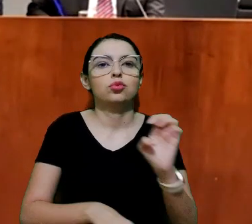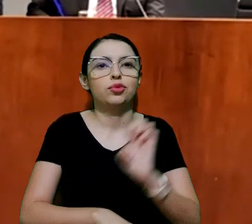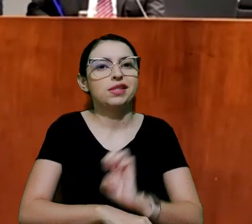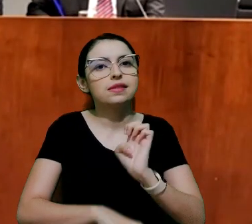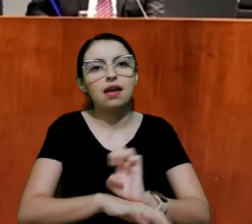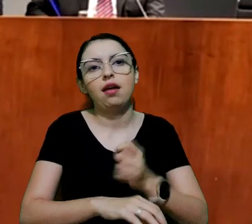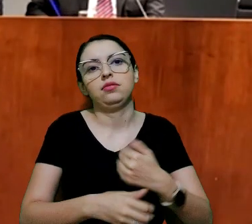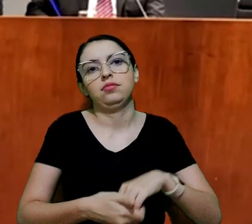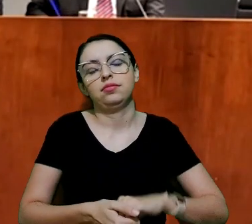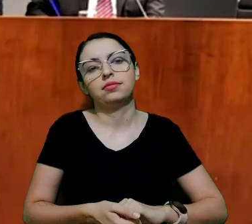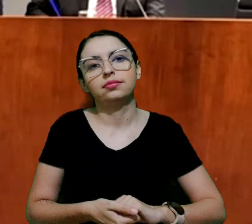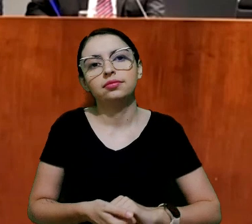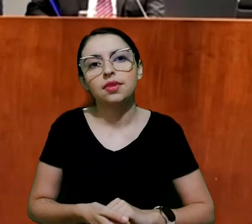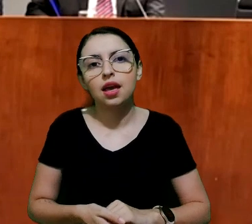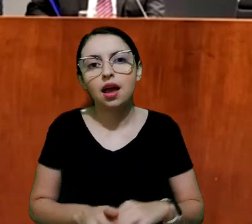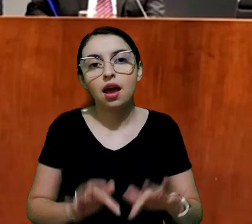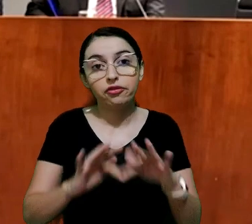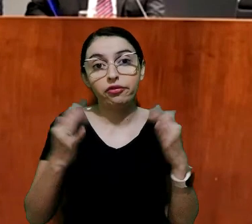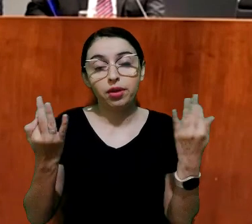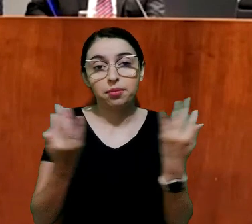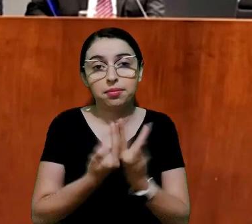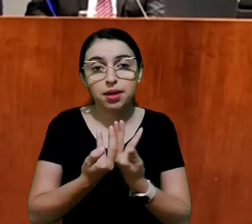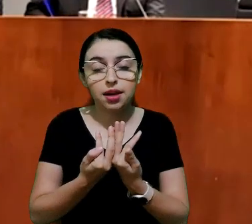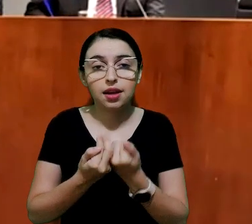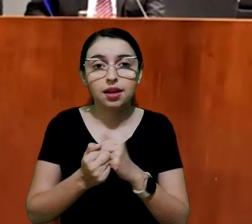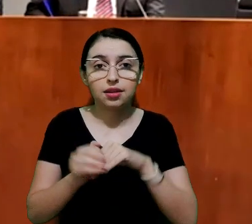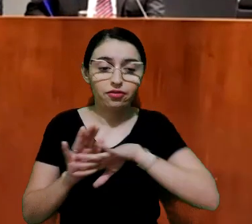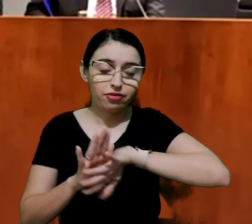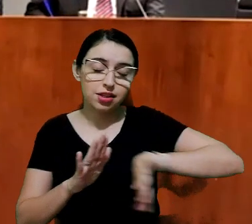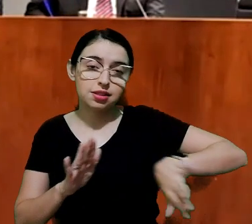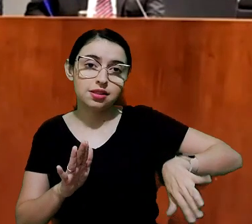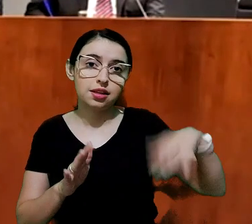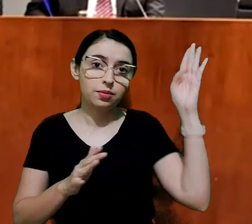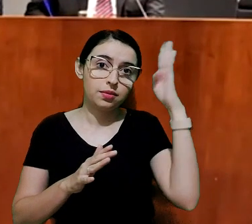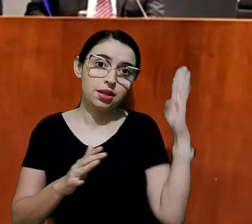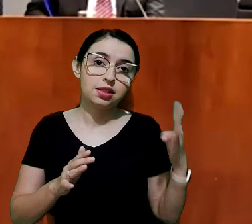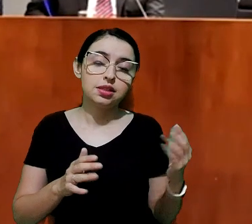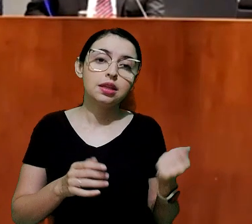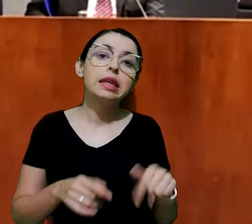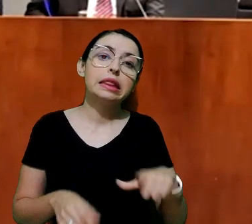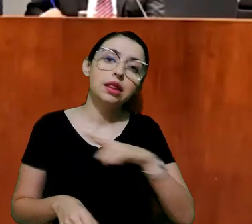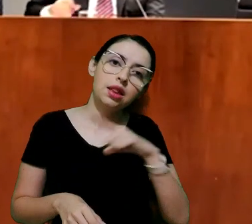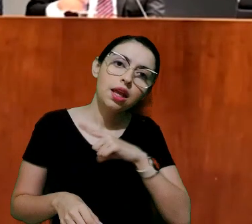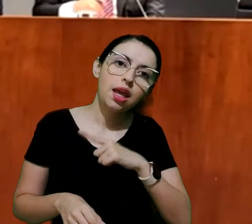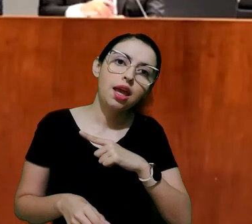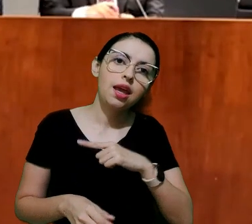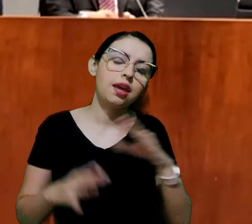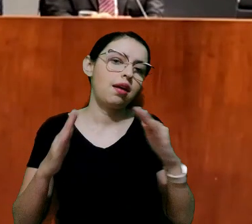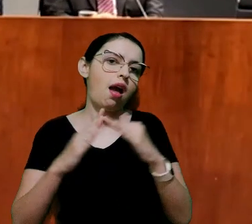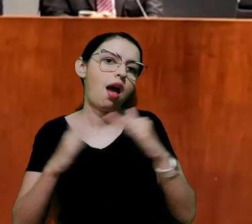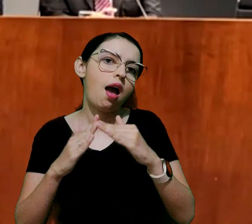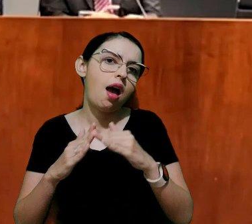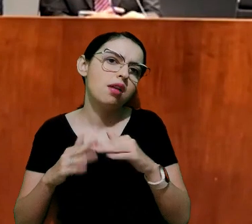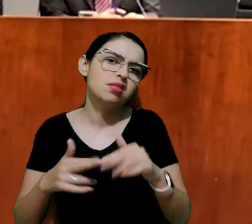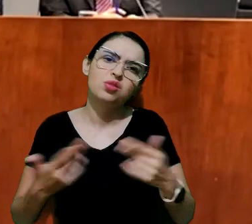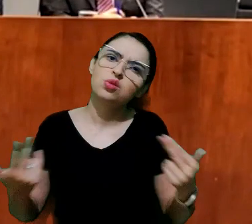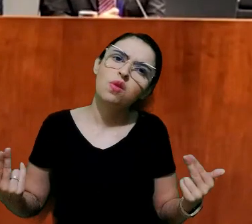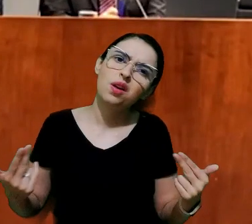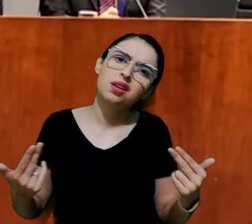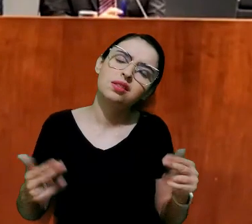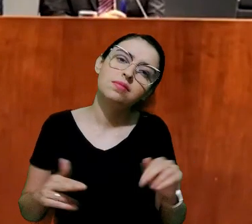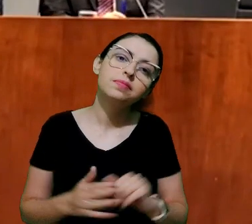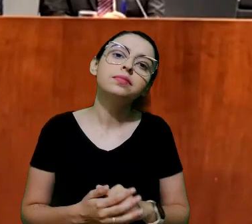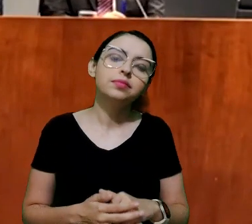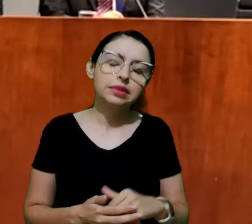E as famílias abastadas brasileiras têm patrimônio no exterior. Às vezes nem tão abastados, mas